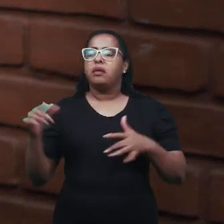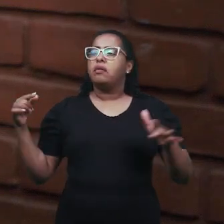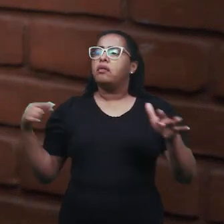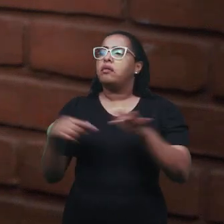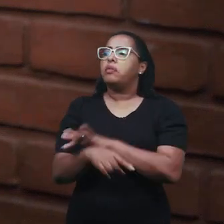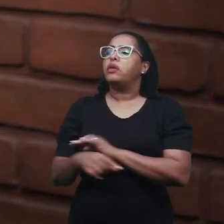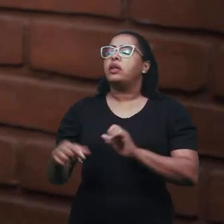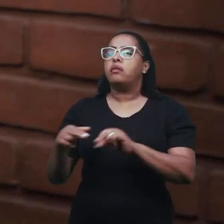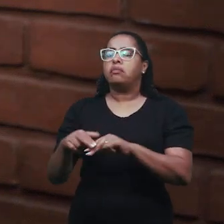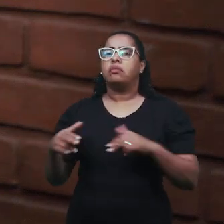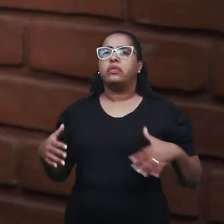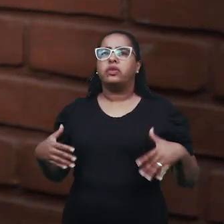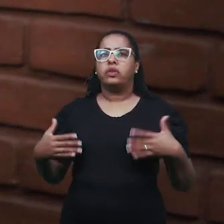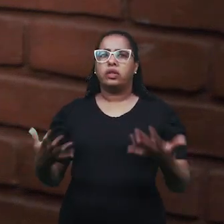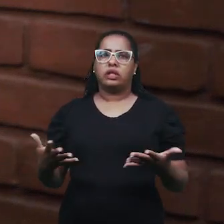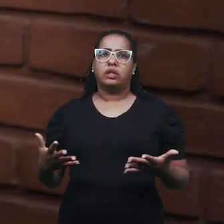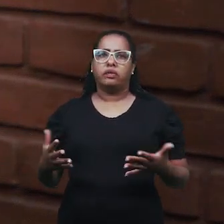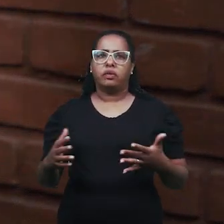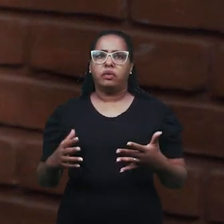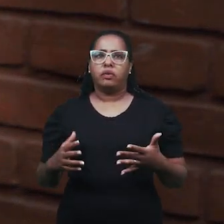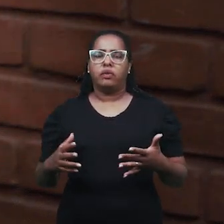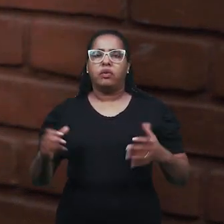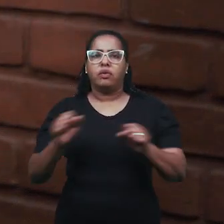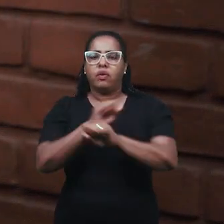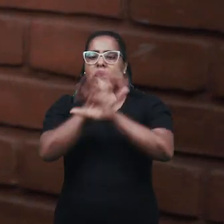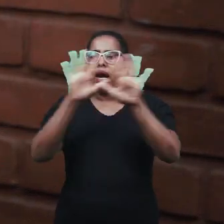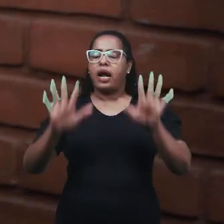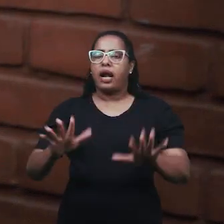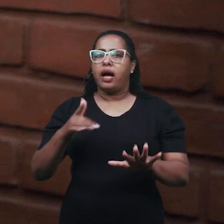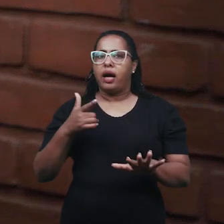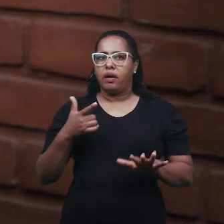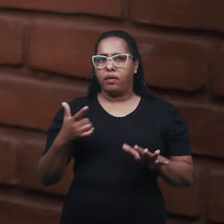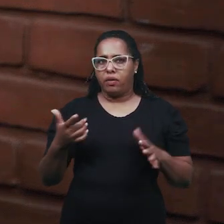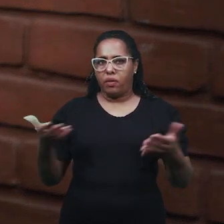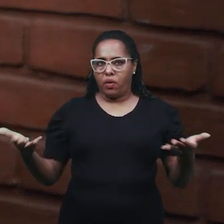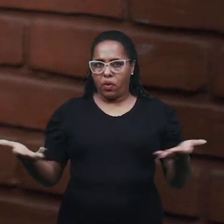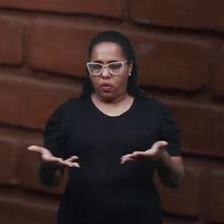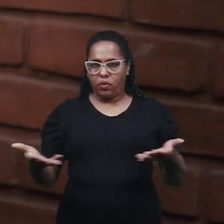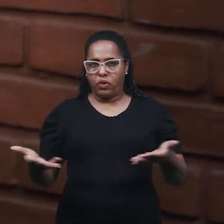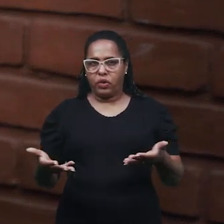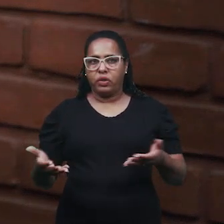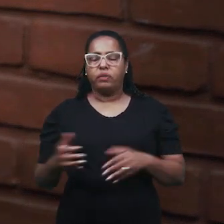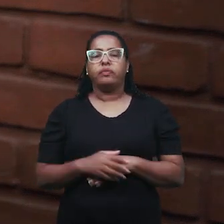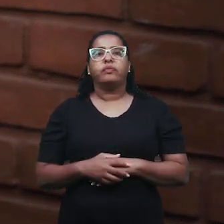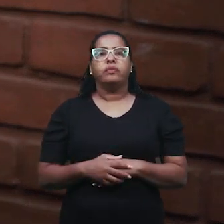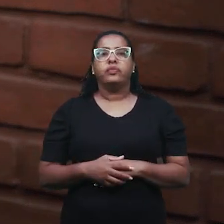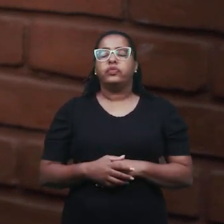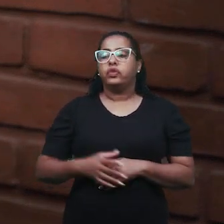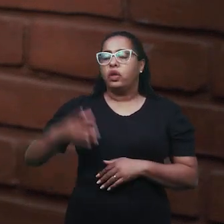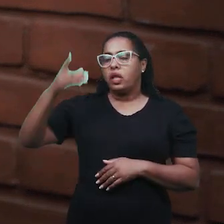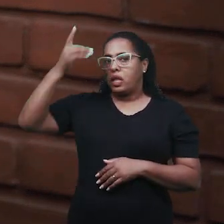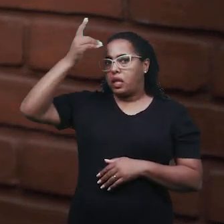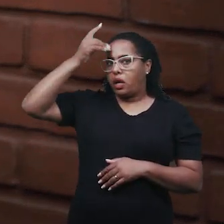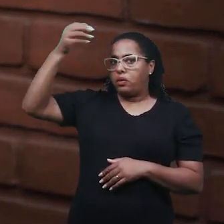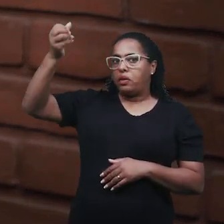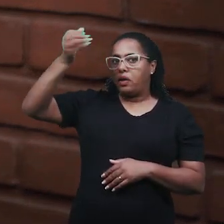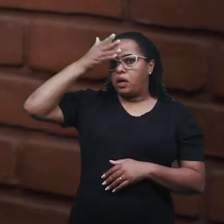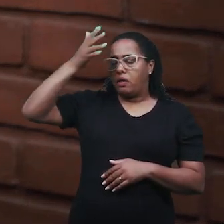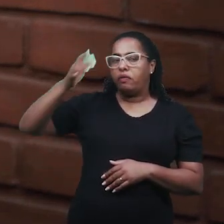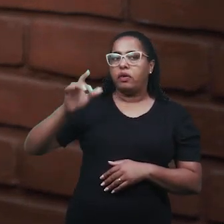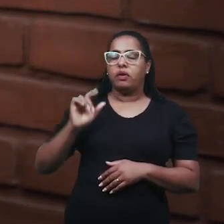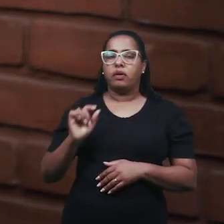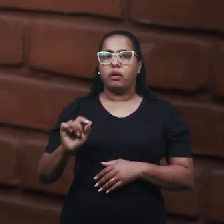que o Senhor não fala tão claro conosco hoje, como naquele momento? E uma vez o Senhor nos deu